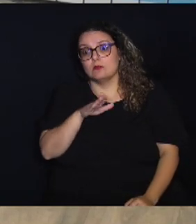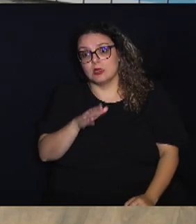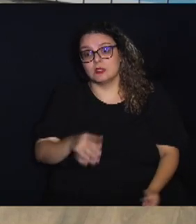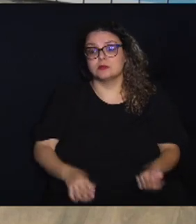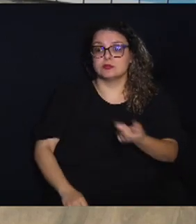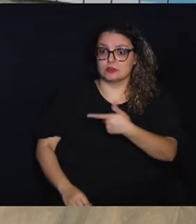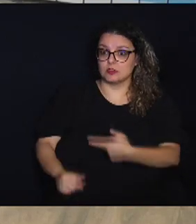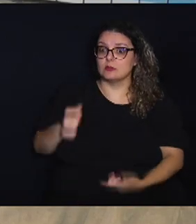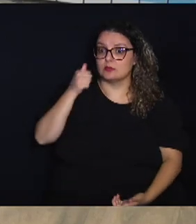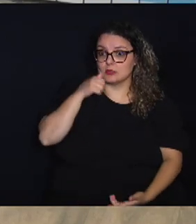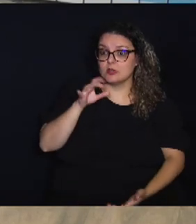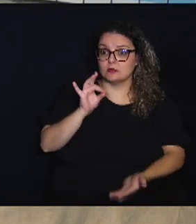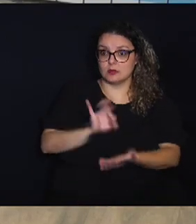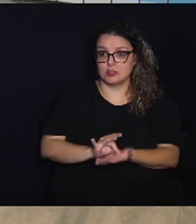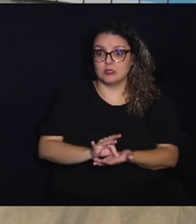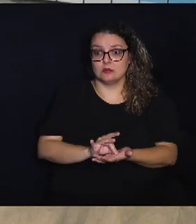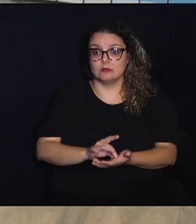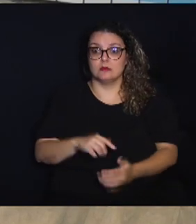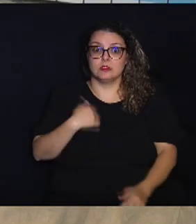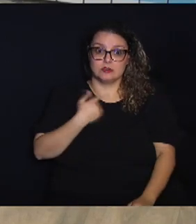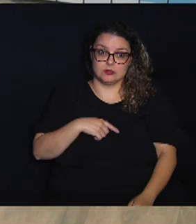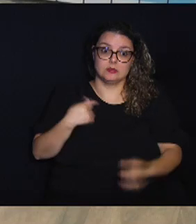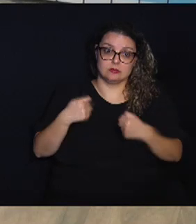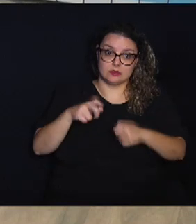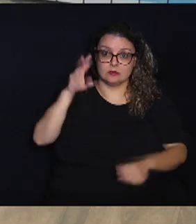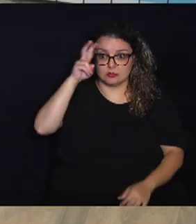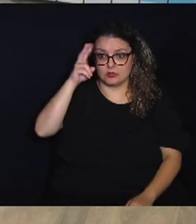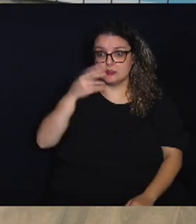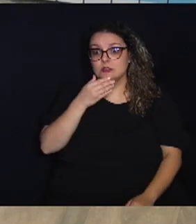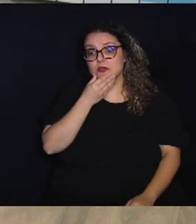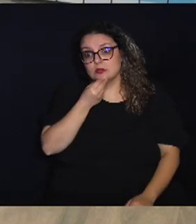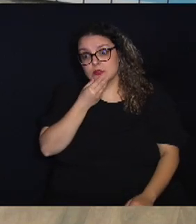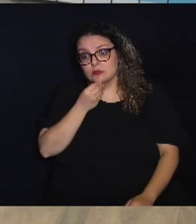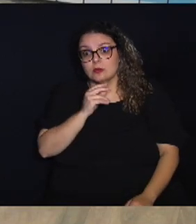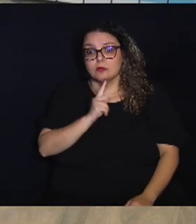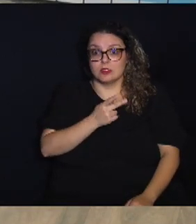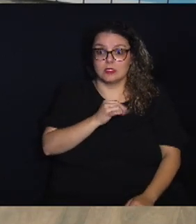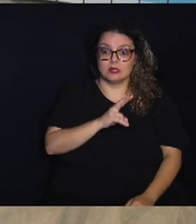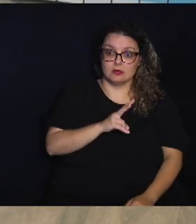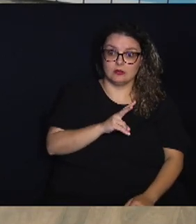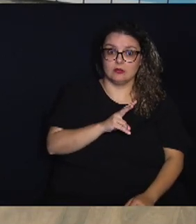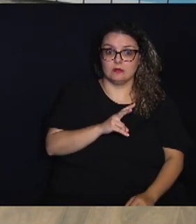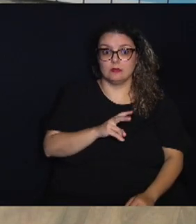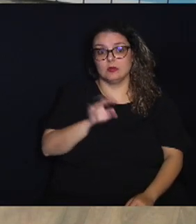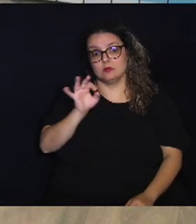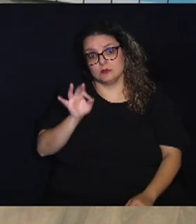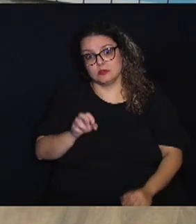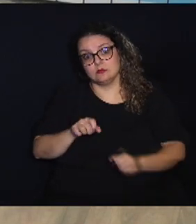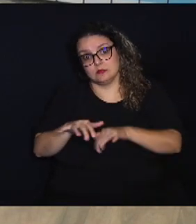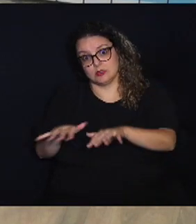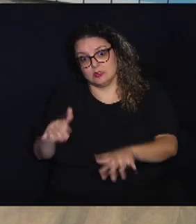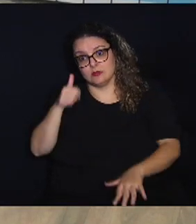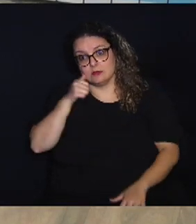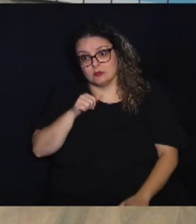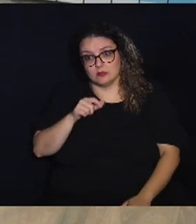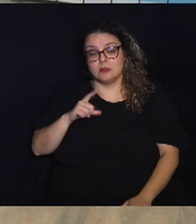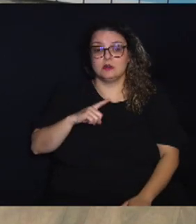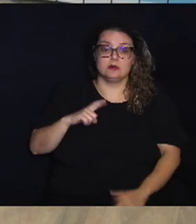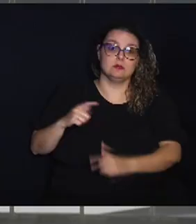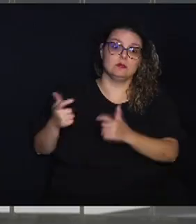realmente. Mas a gente tem que lembrar que se um homem tem HIV, a chance dele passar para a mulher existe e é muito